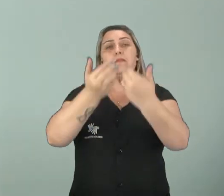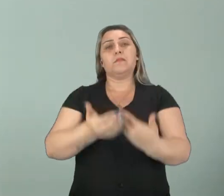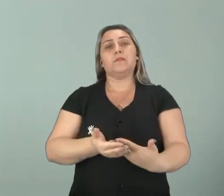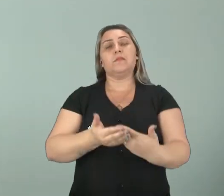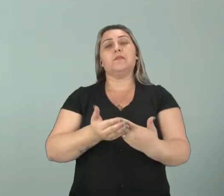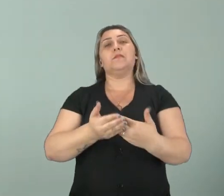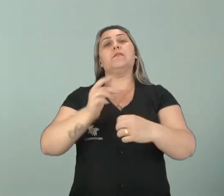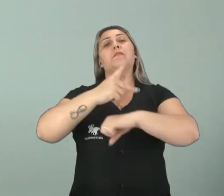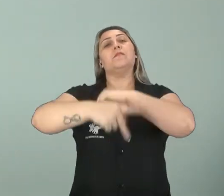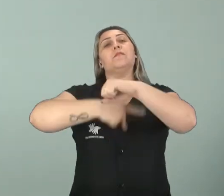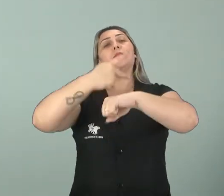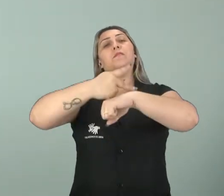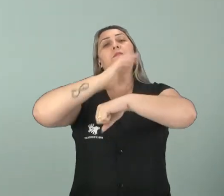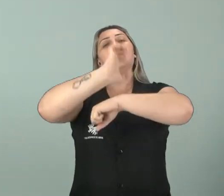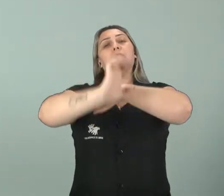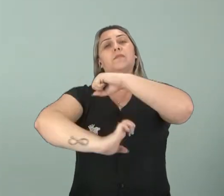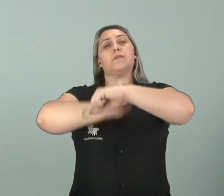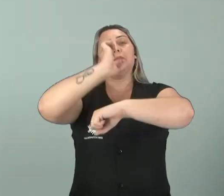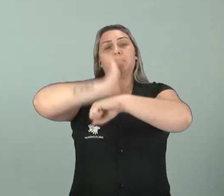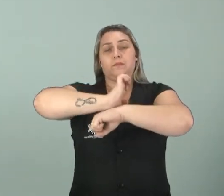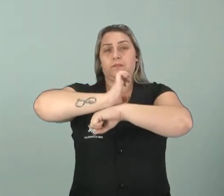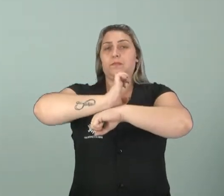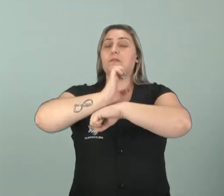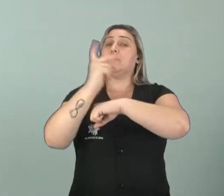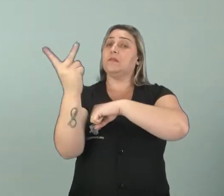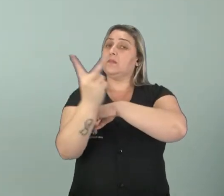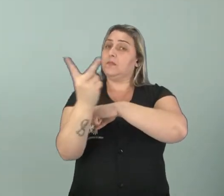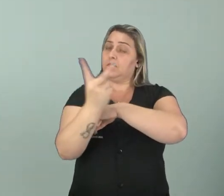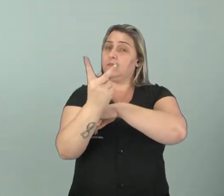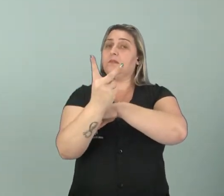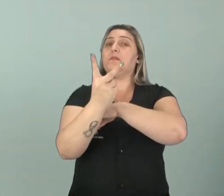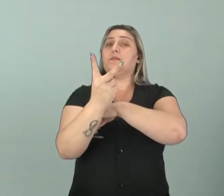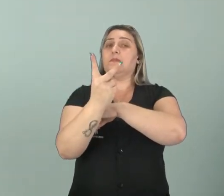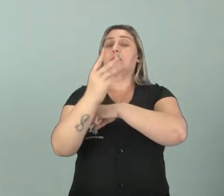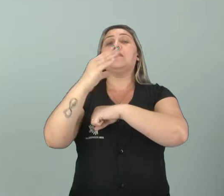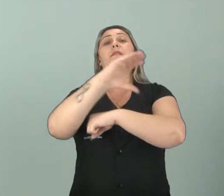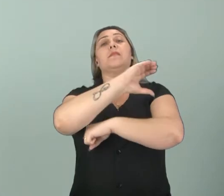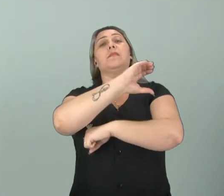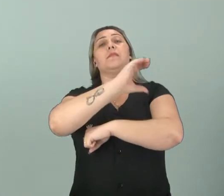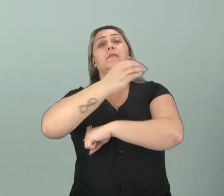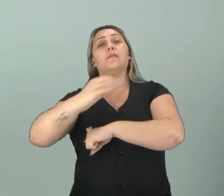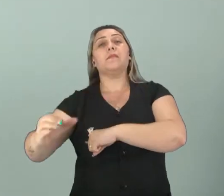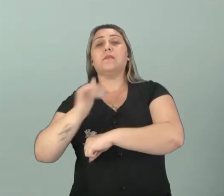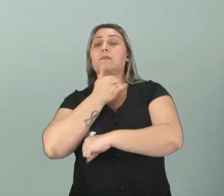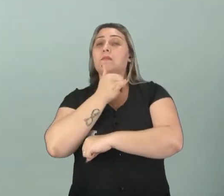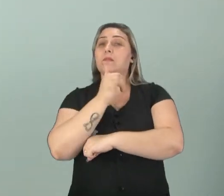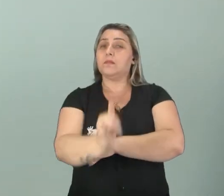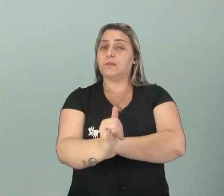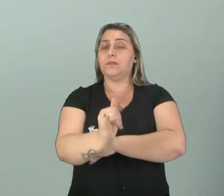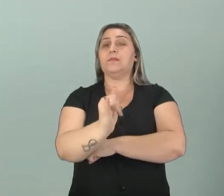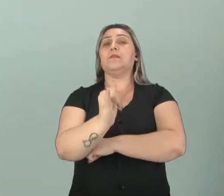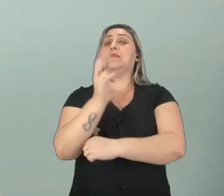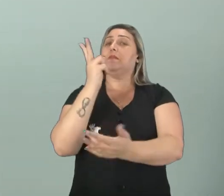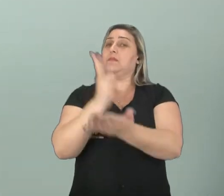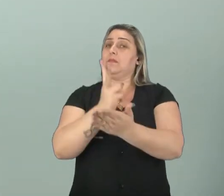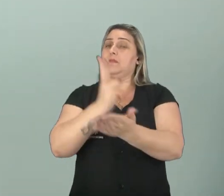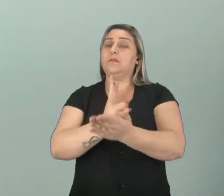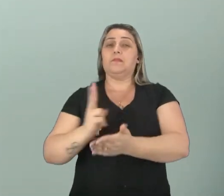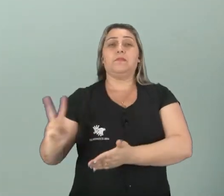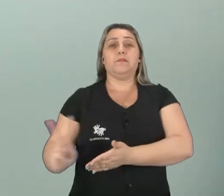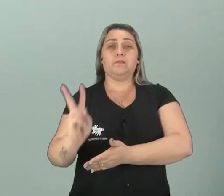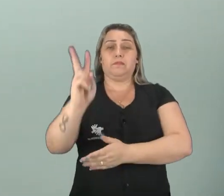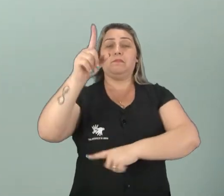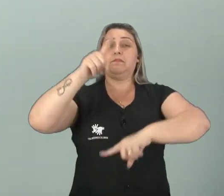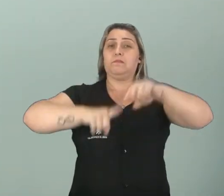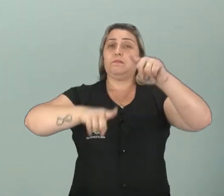lá o próton e o elétron. Então, quando a gente tem próton e elétron, tem essa propriedade chamada de carga. Quando estão em mesmo valor no corpo,